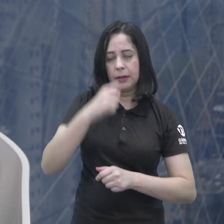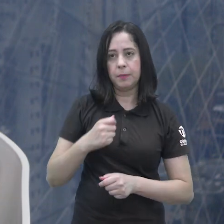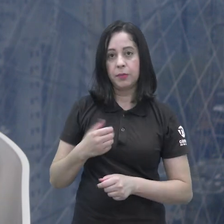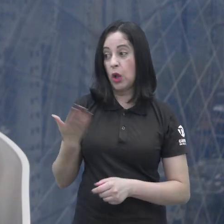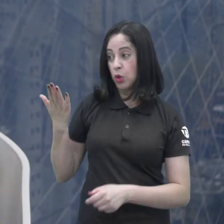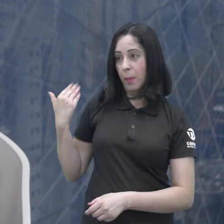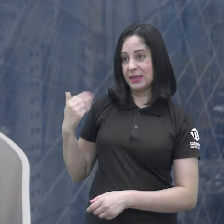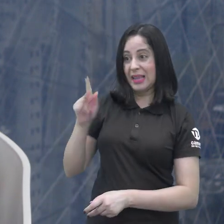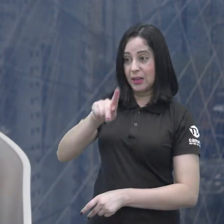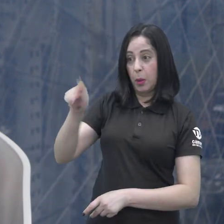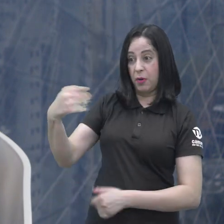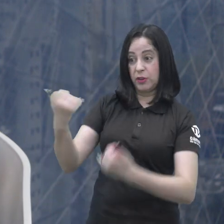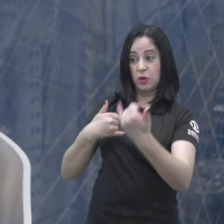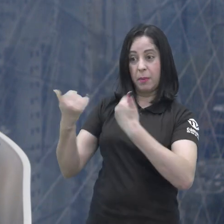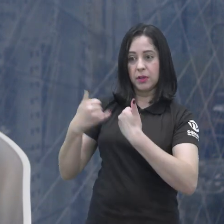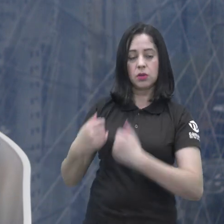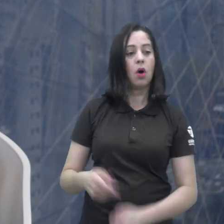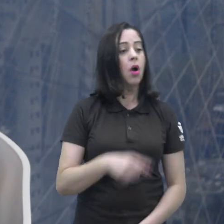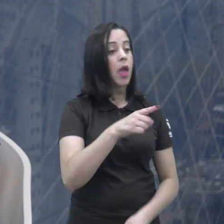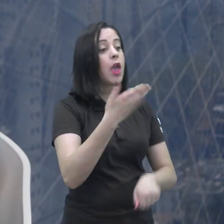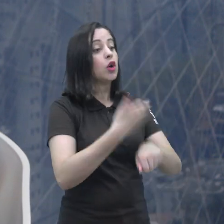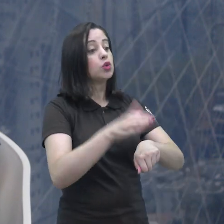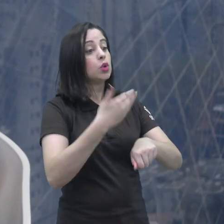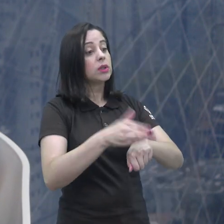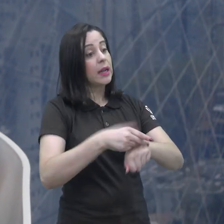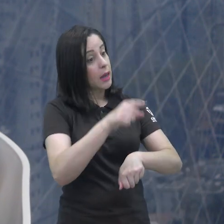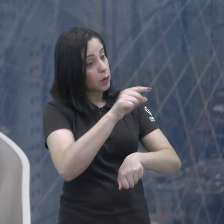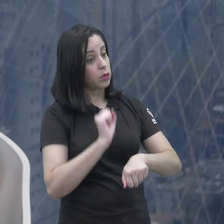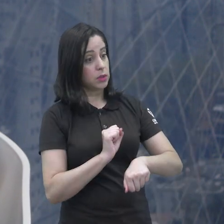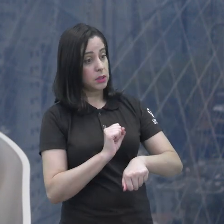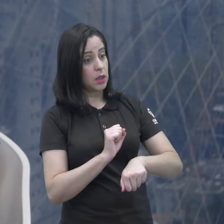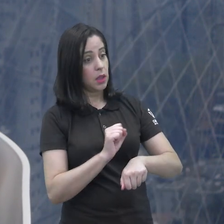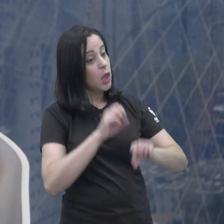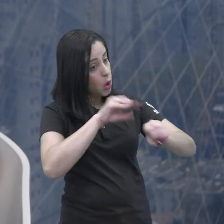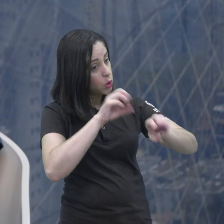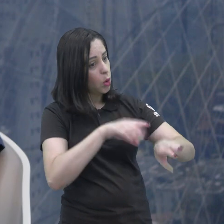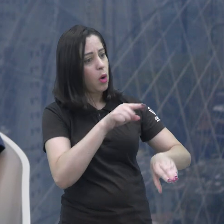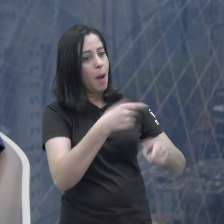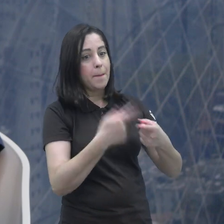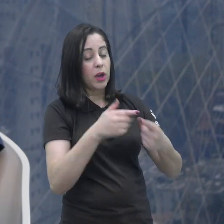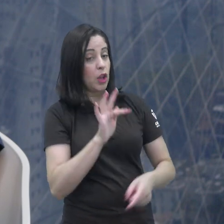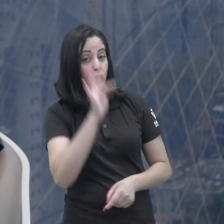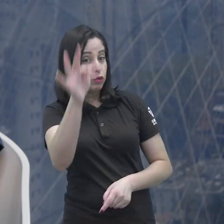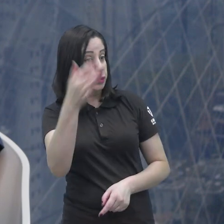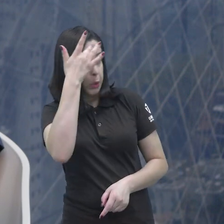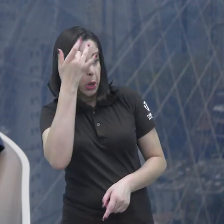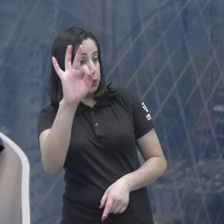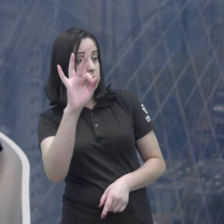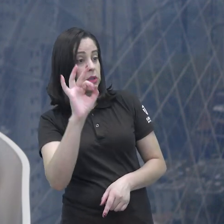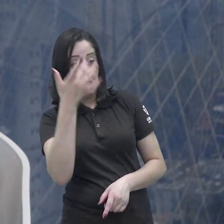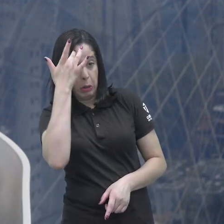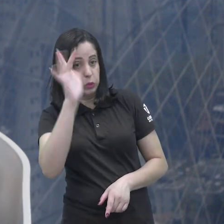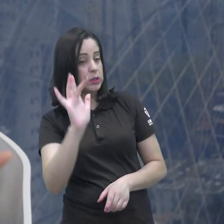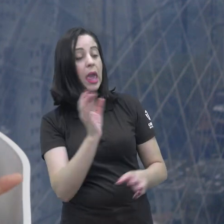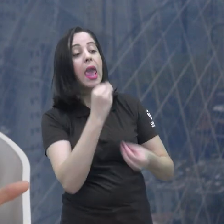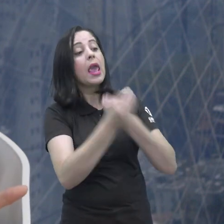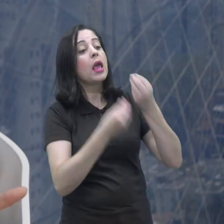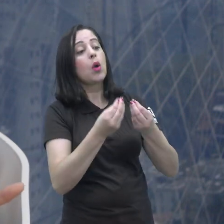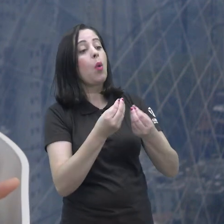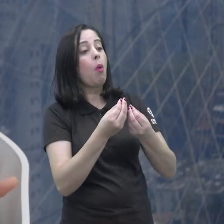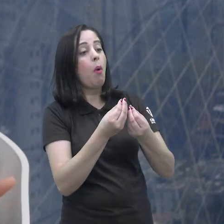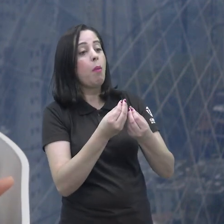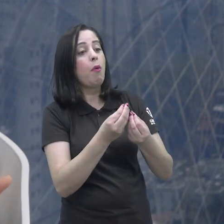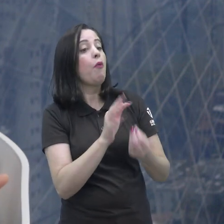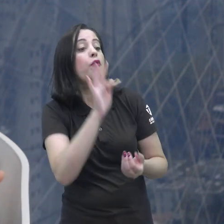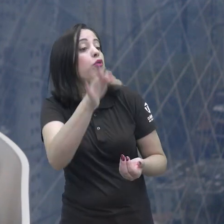diziam para mim, eu estou treinando você para profissões que eu nem sei quais são. E eu digo mesmo para os meus alunos, né? Eu digo, eu estou treinando vocês para